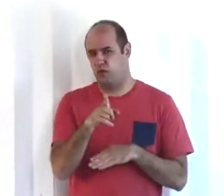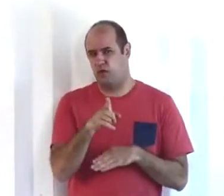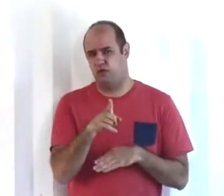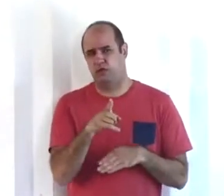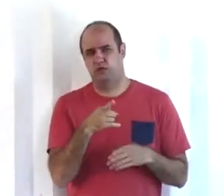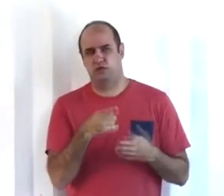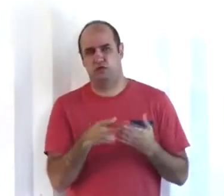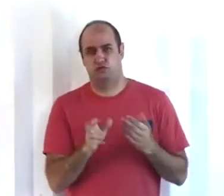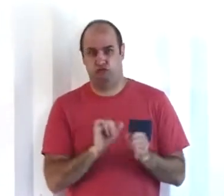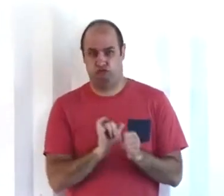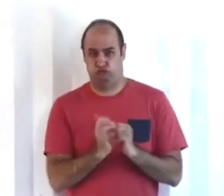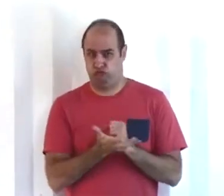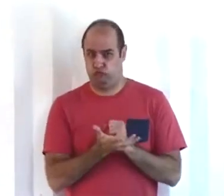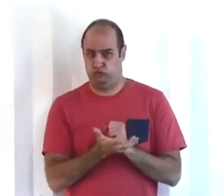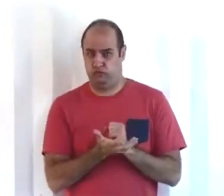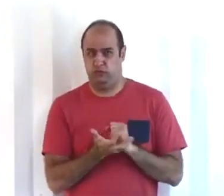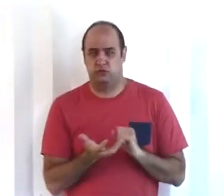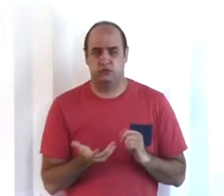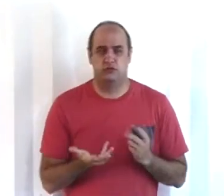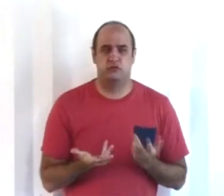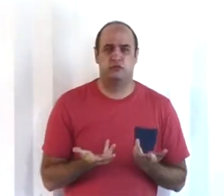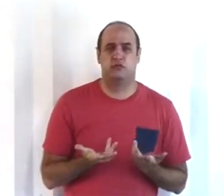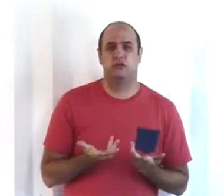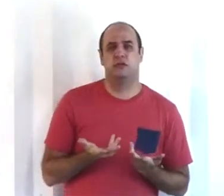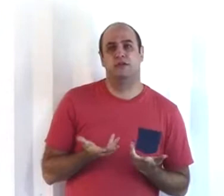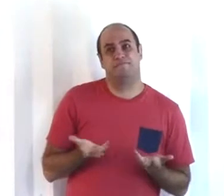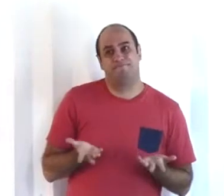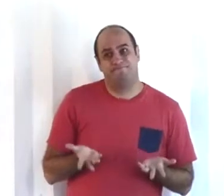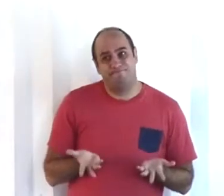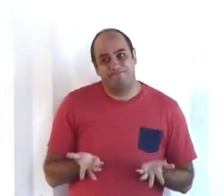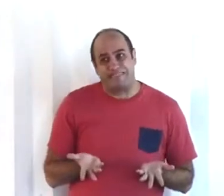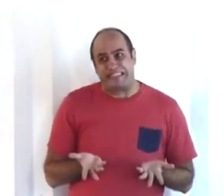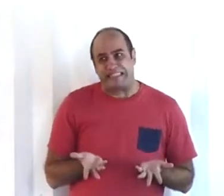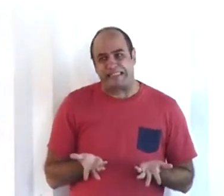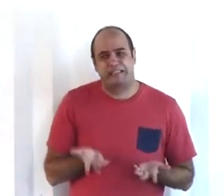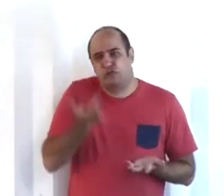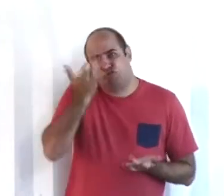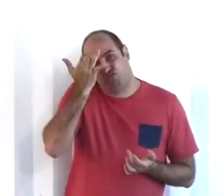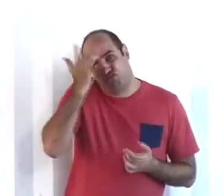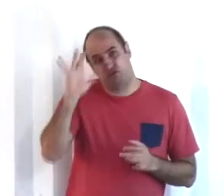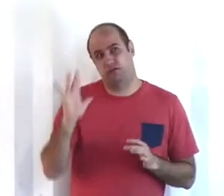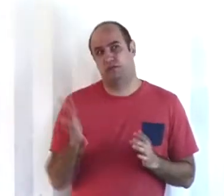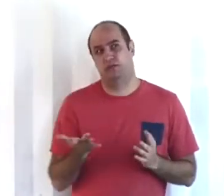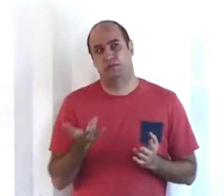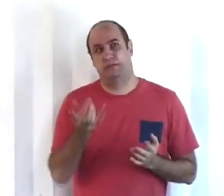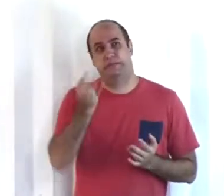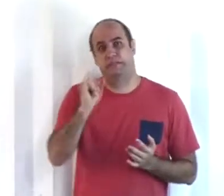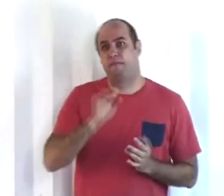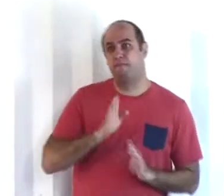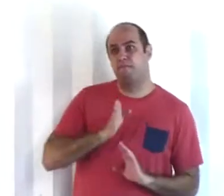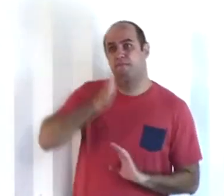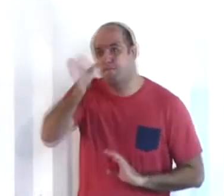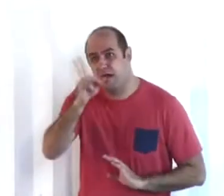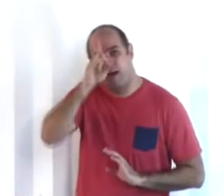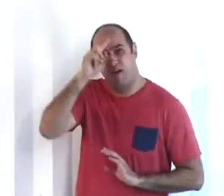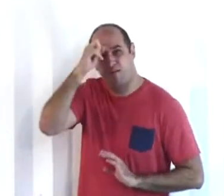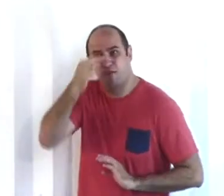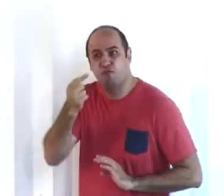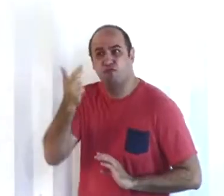a Covid-19, você não sabe se pode ser atendido em algum